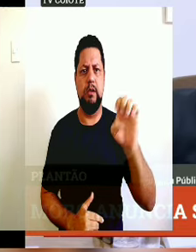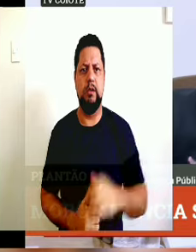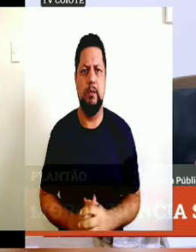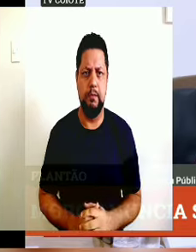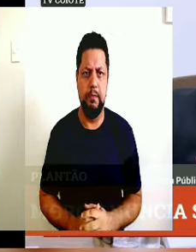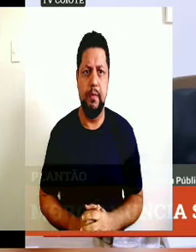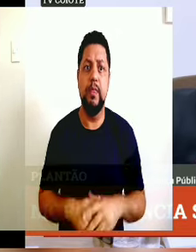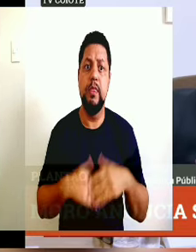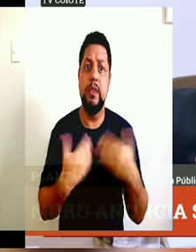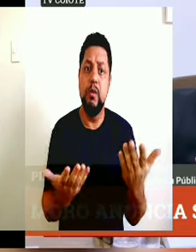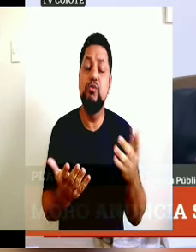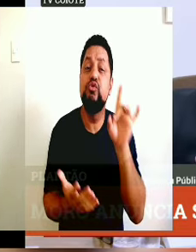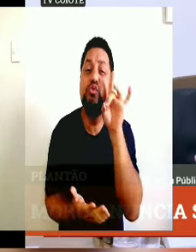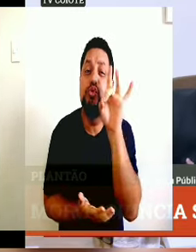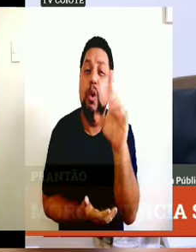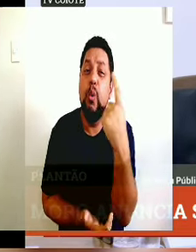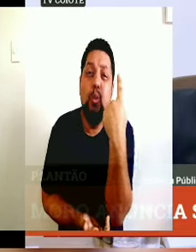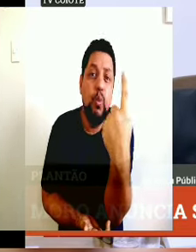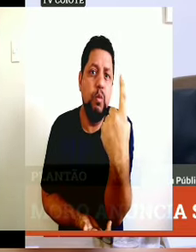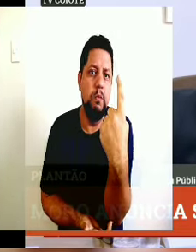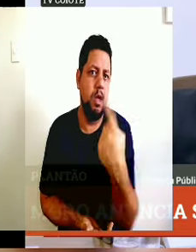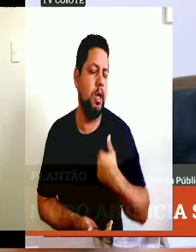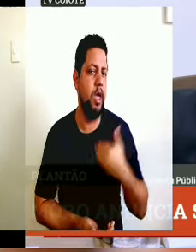Tem uma única condição que eu coloquei,